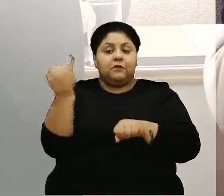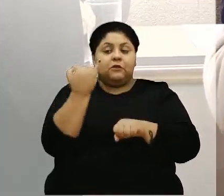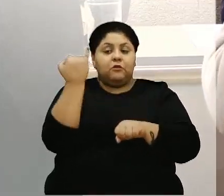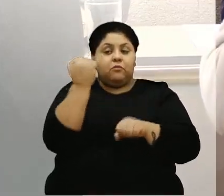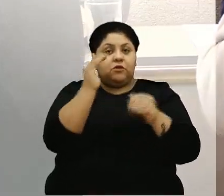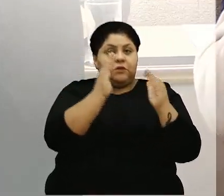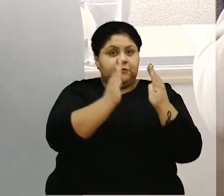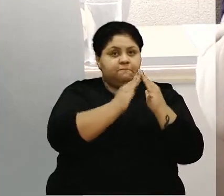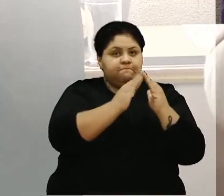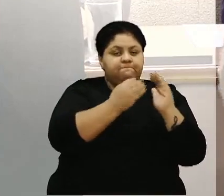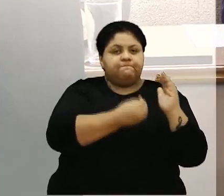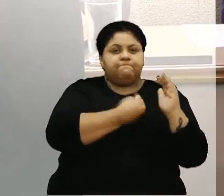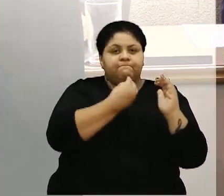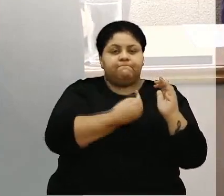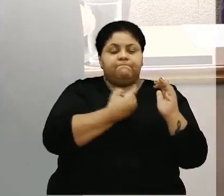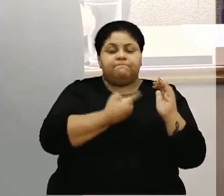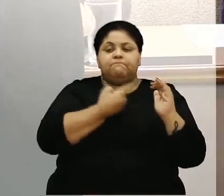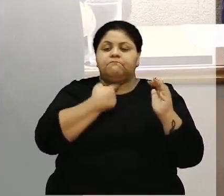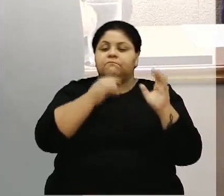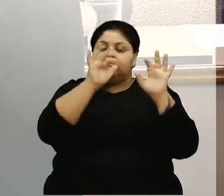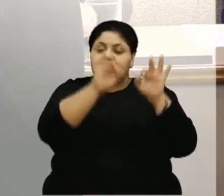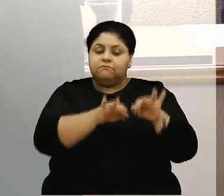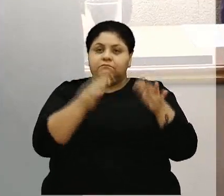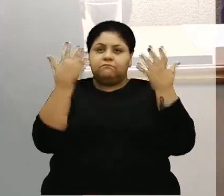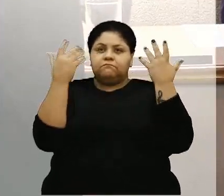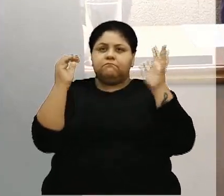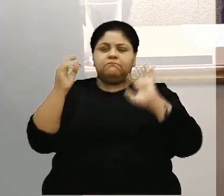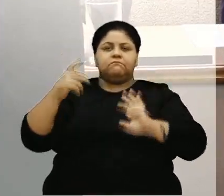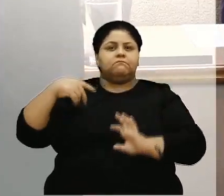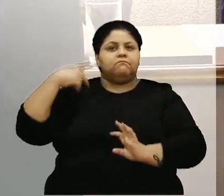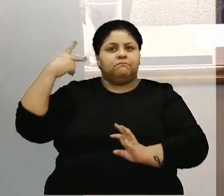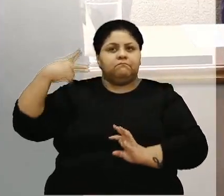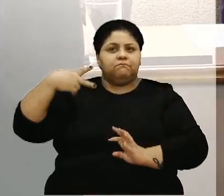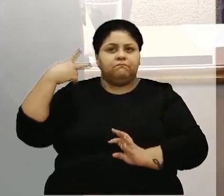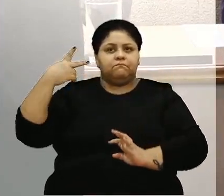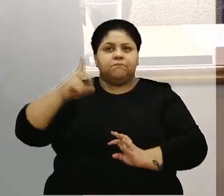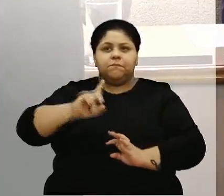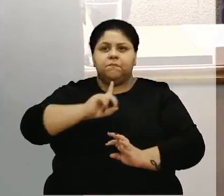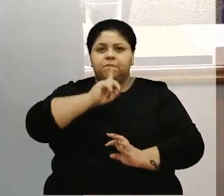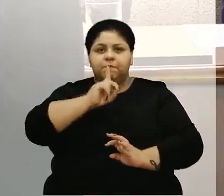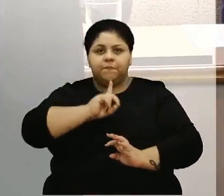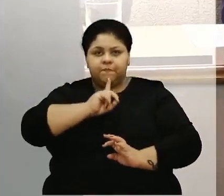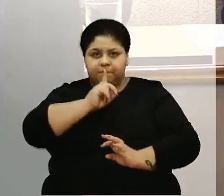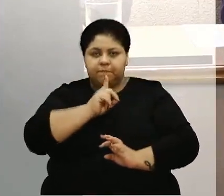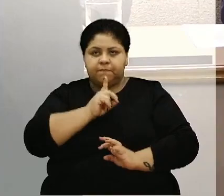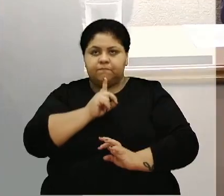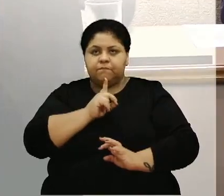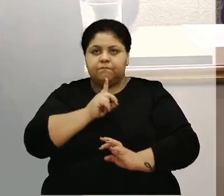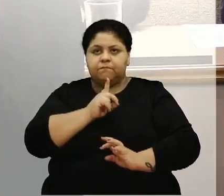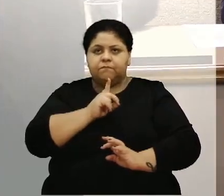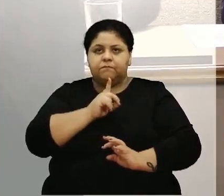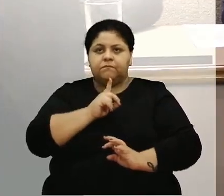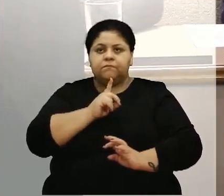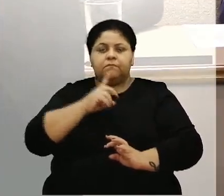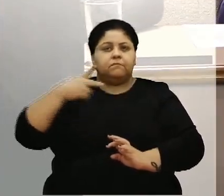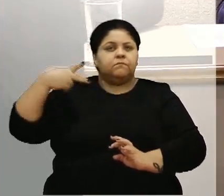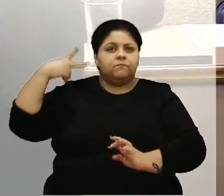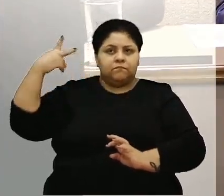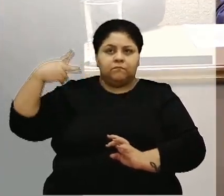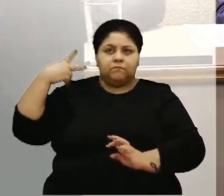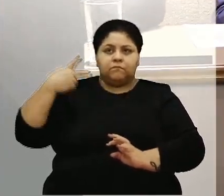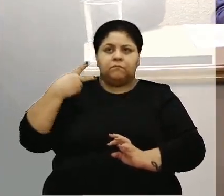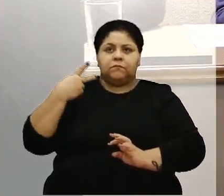gostaria, para encerrar, parabenizar o vereador Meneguzzi, que é um político, que é um